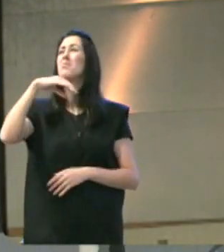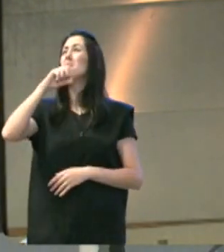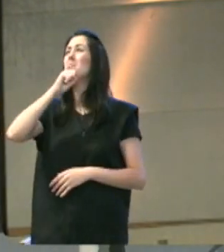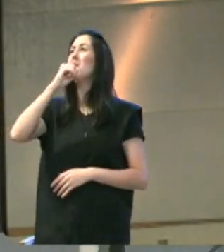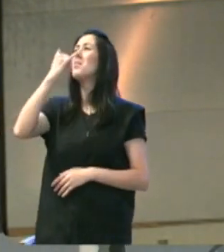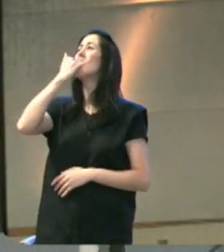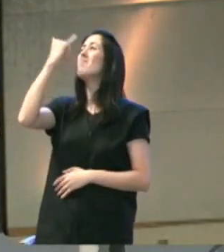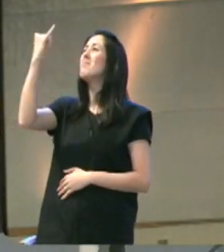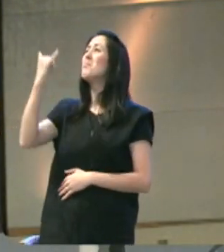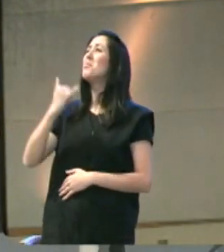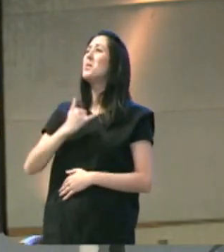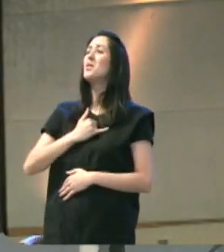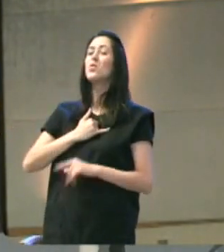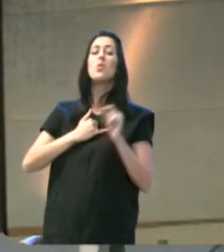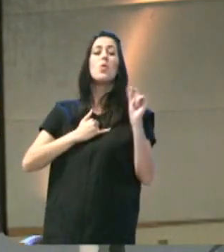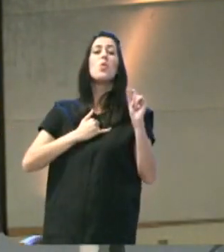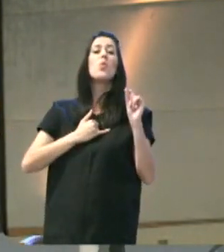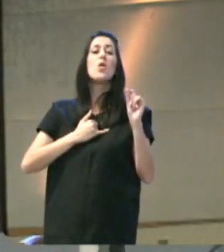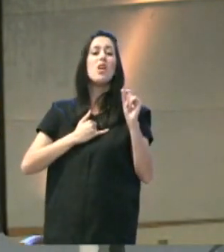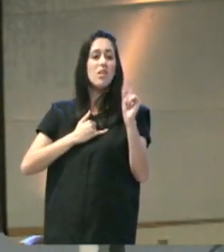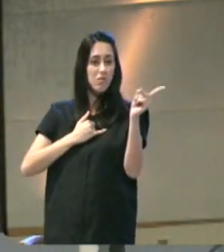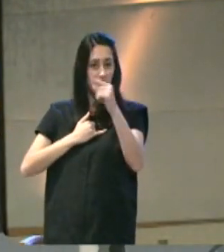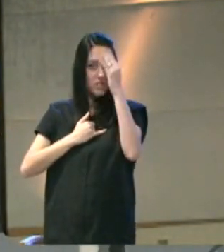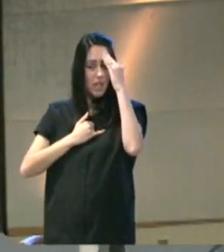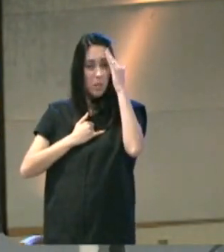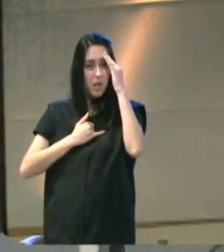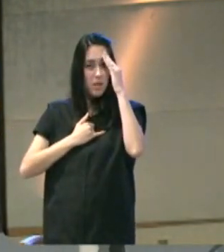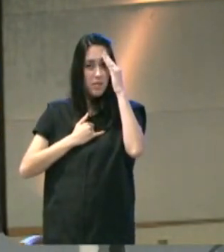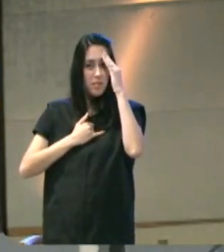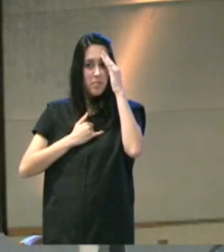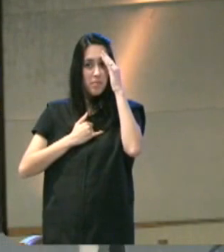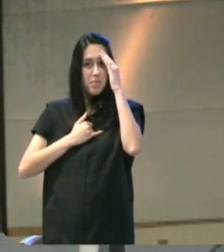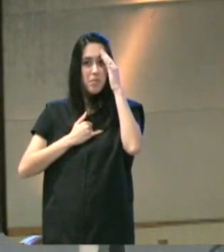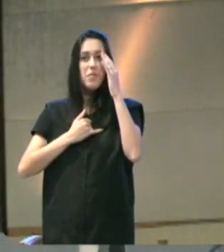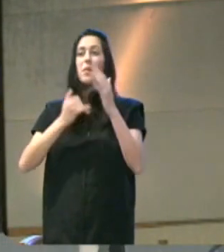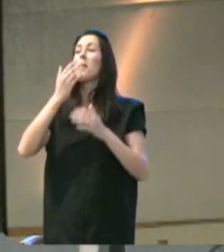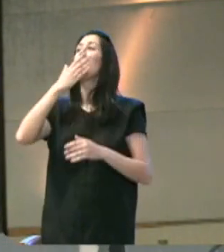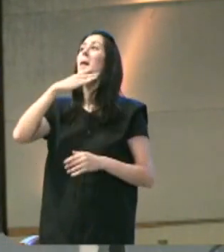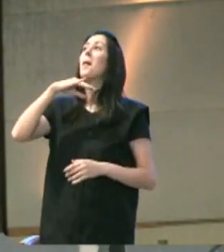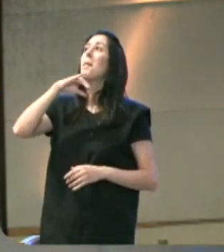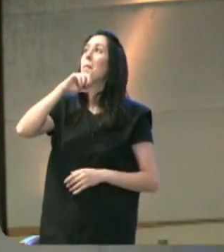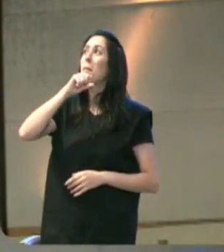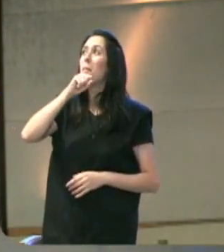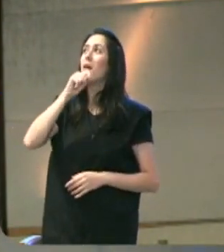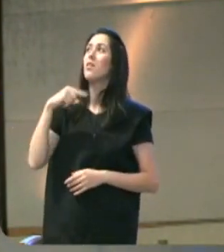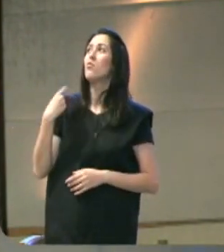quê? Você sabe a oração? Por quê? Nós o quê?